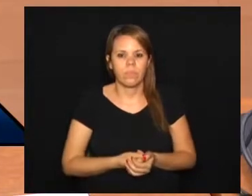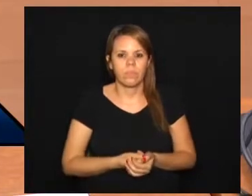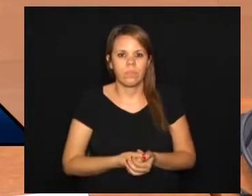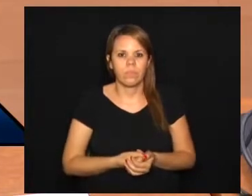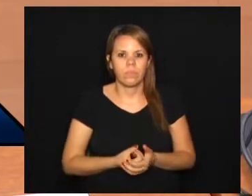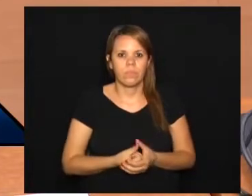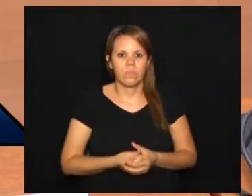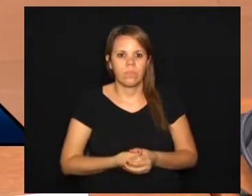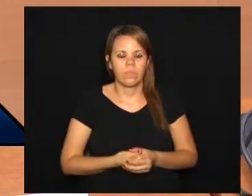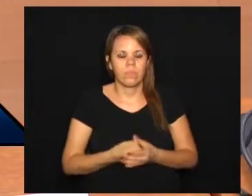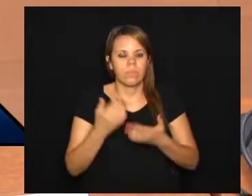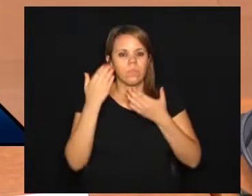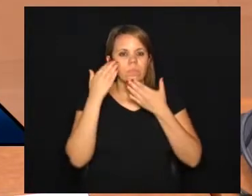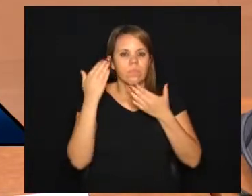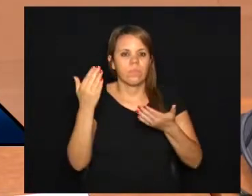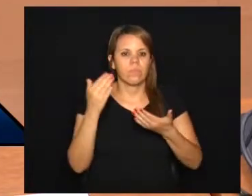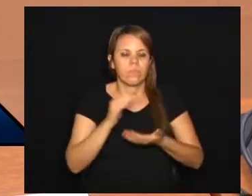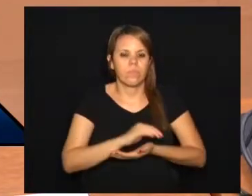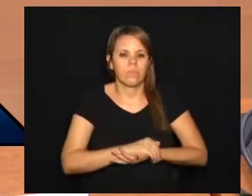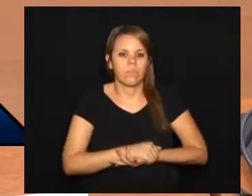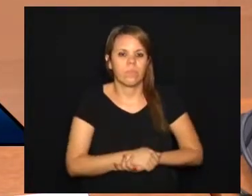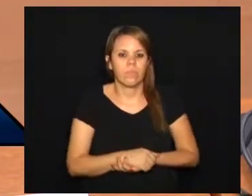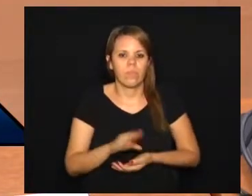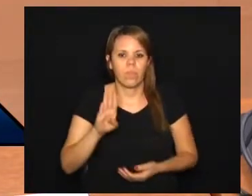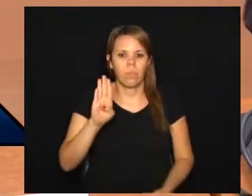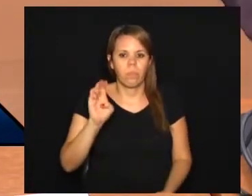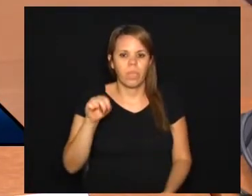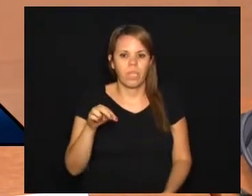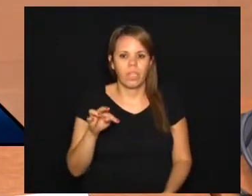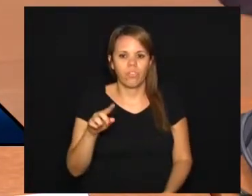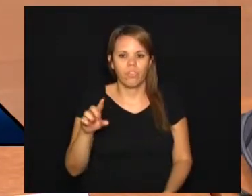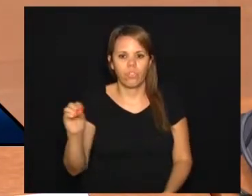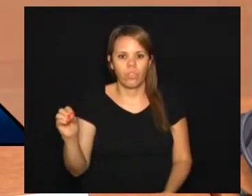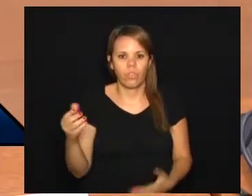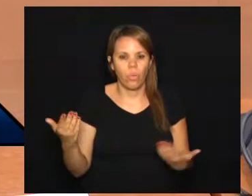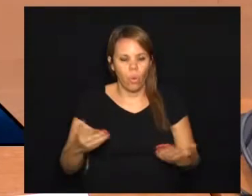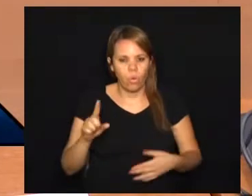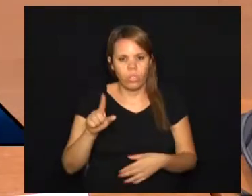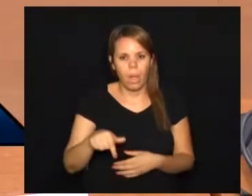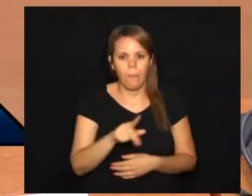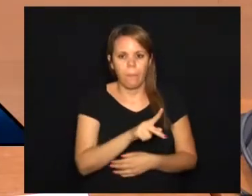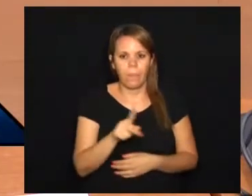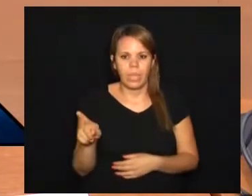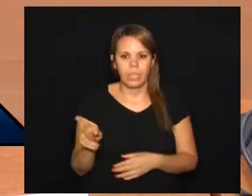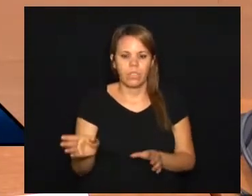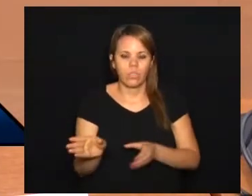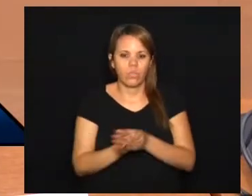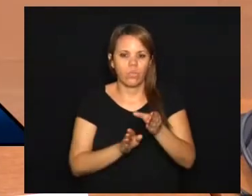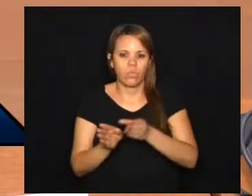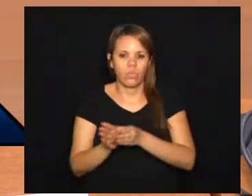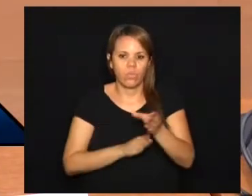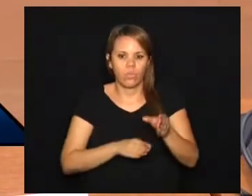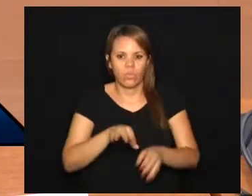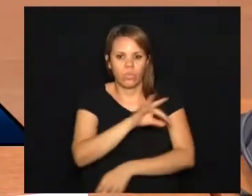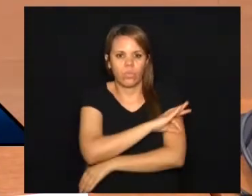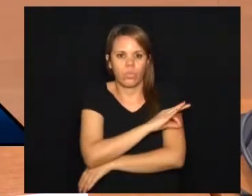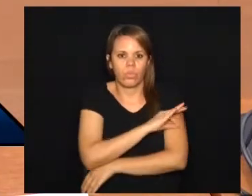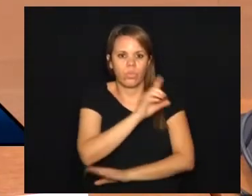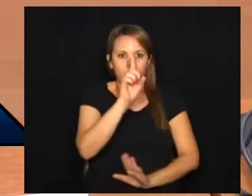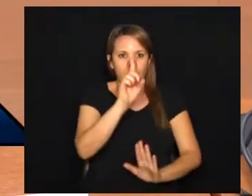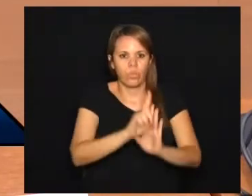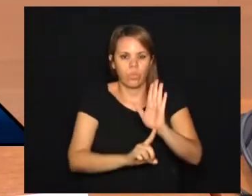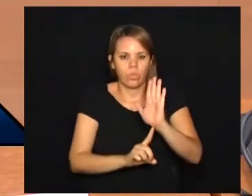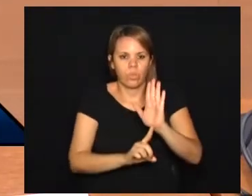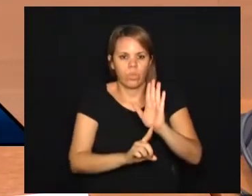E agradecer o Benedito Pazinatti. Hoje ele é presidente do Conselho Municipal do Direito das Pessoas